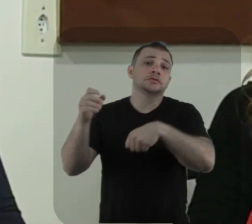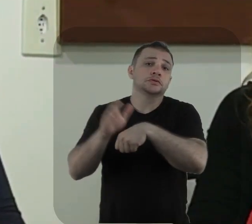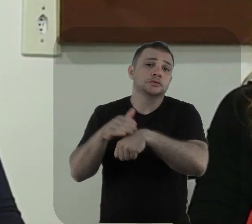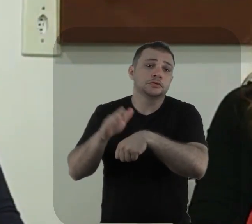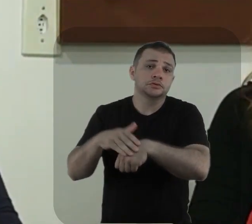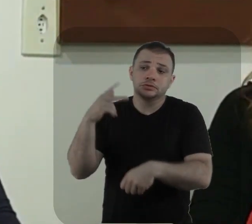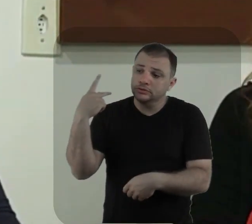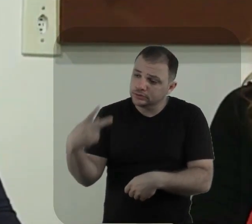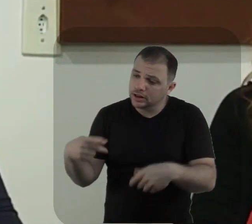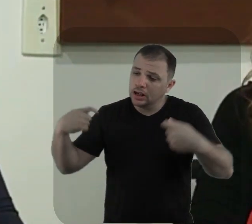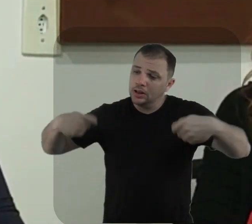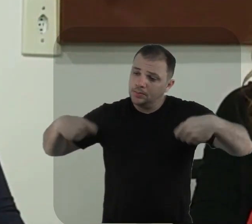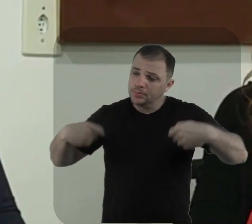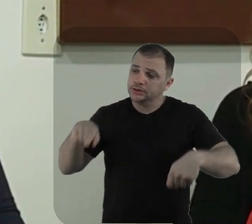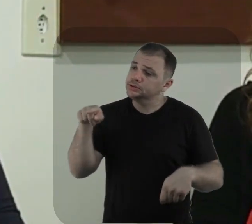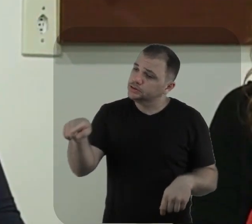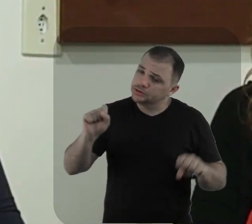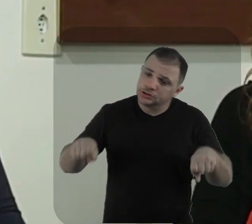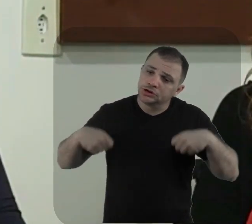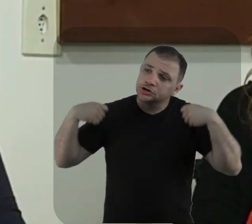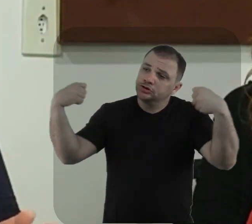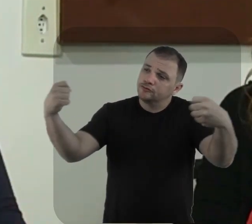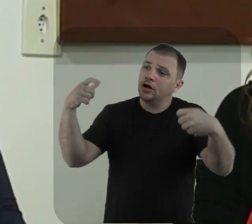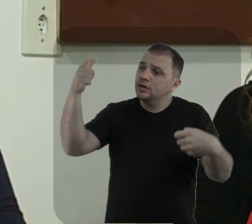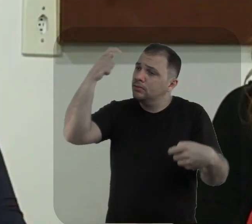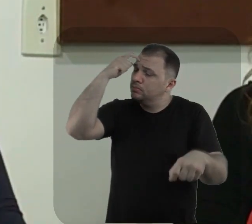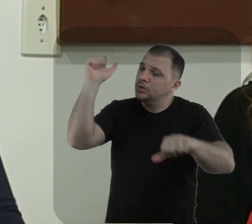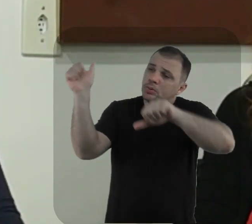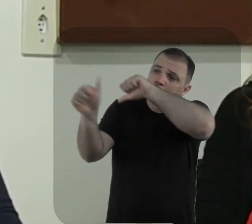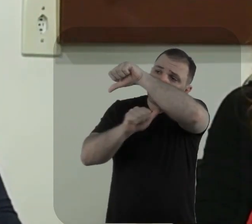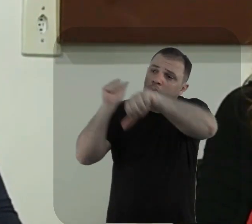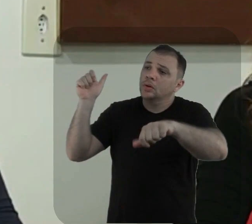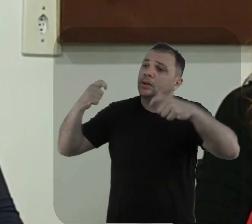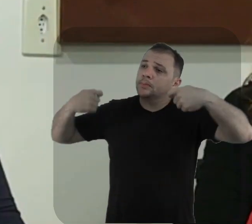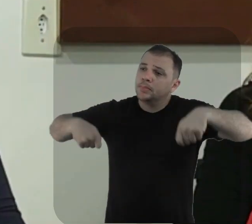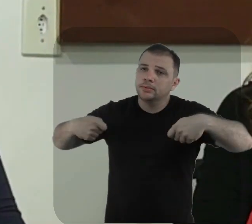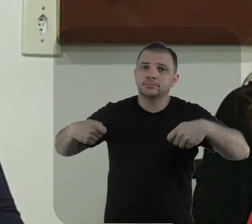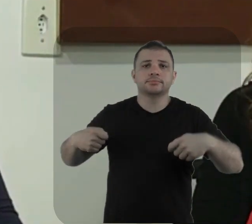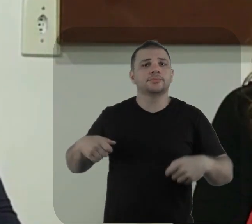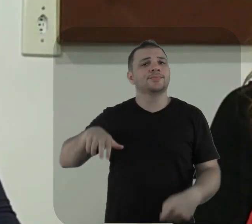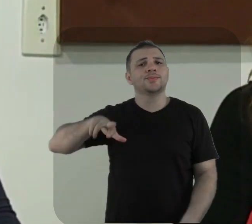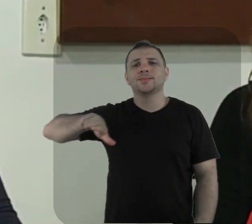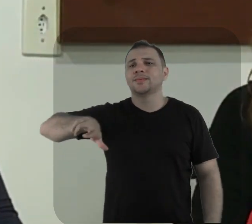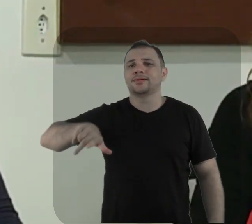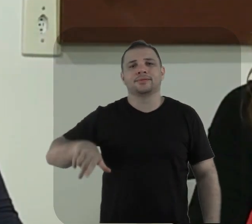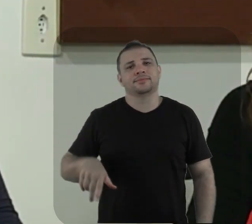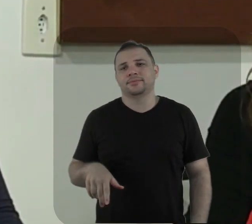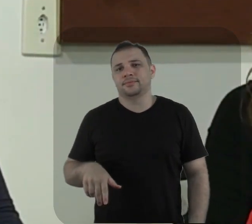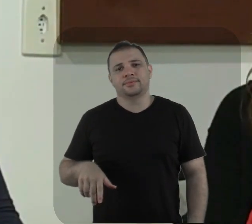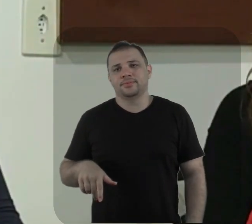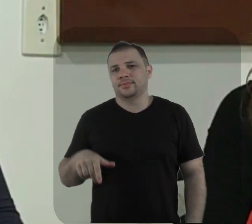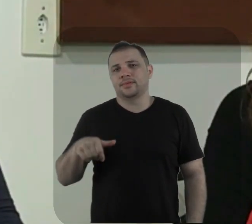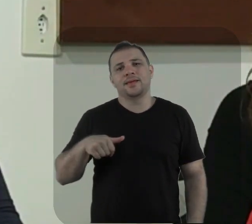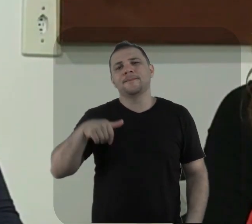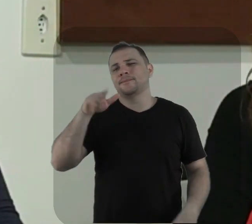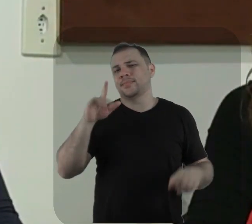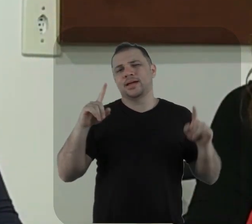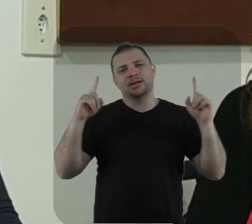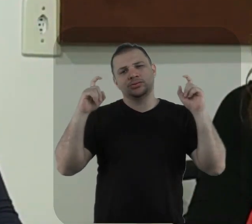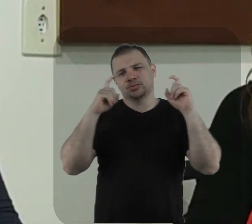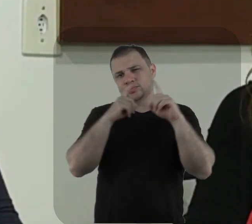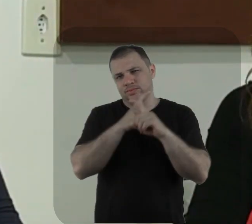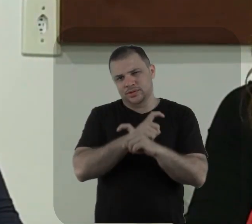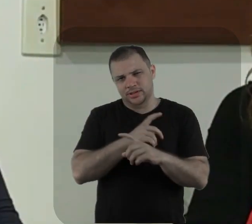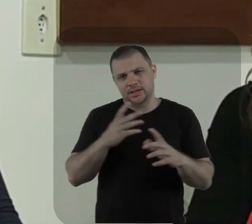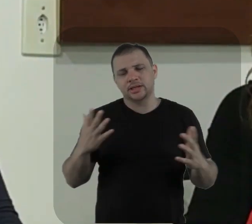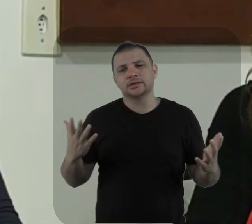por esforço, vem muita ideia da meritocracia, que ela vai dar conta e ela vai mudar. E a gente sabe que a questão é muito mais complexa. Quando se